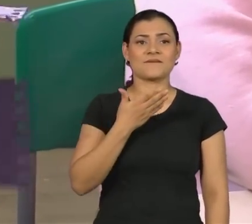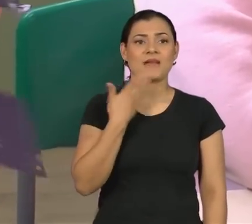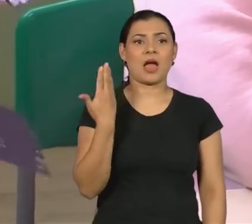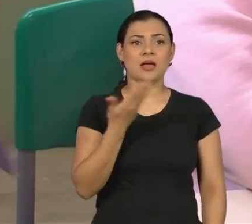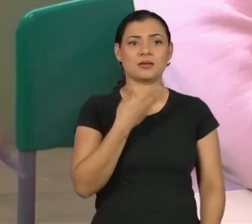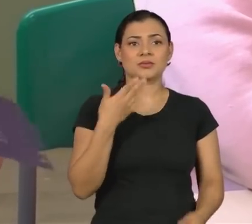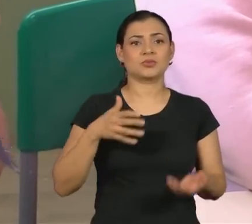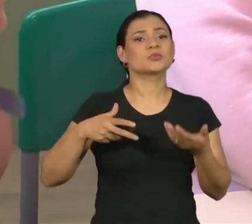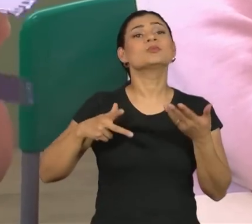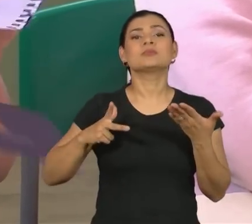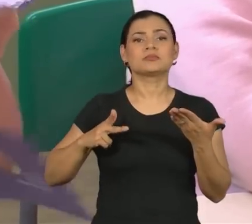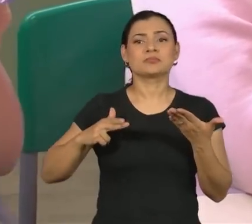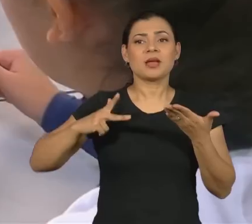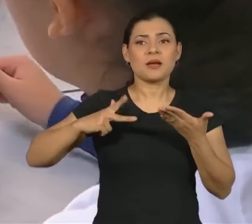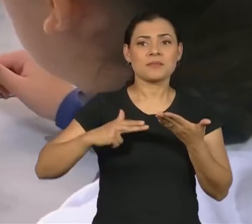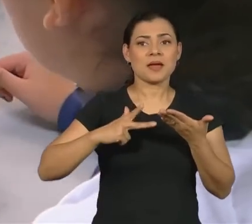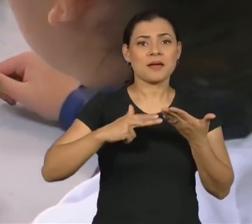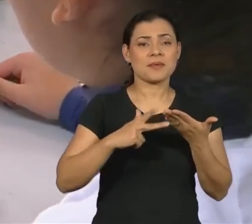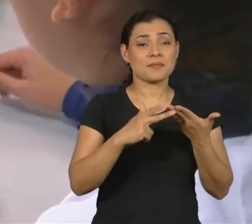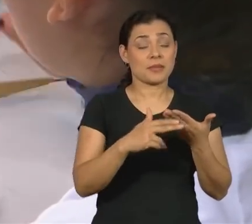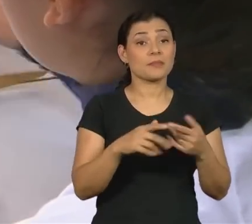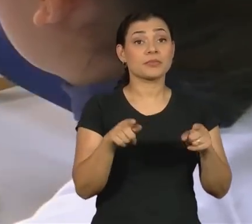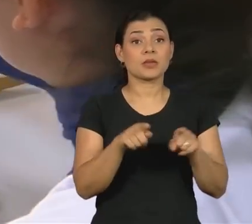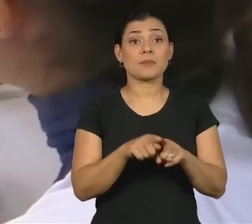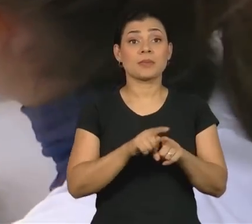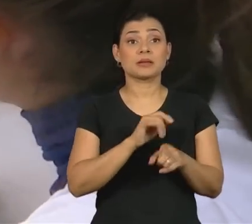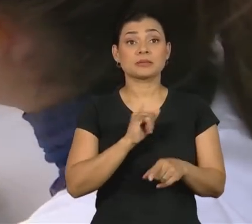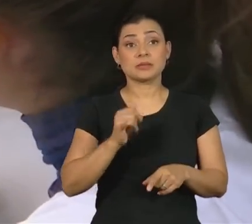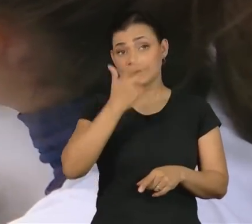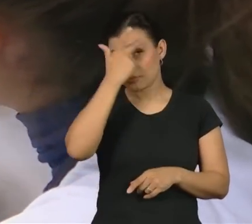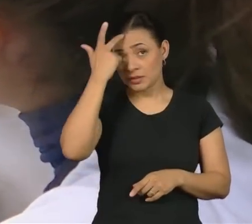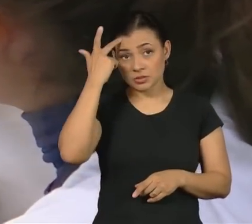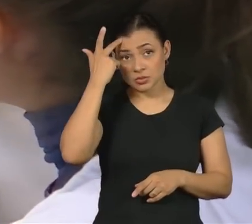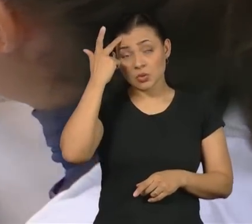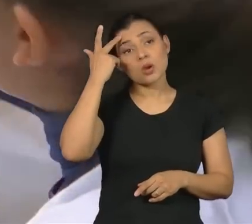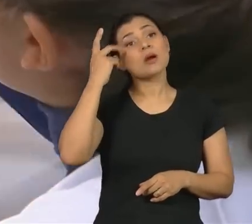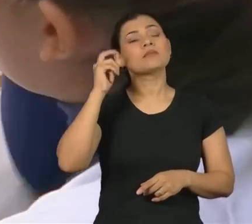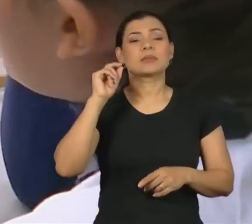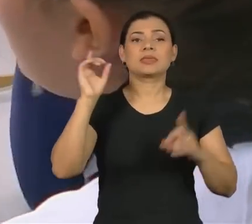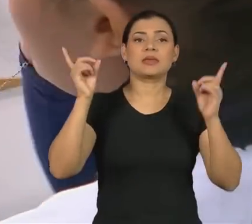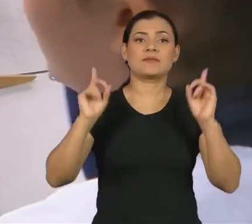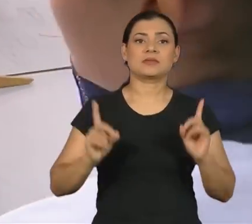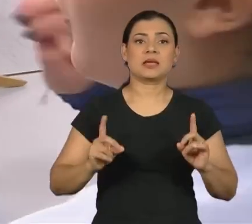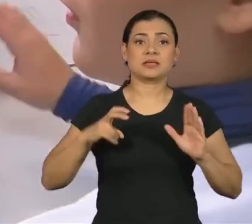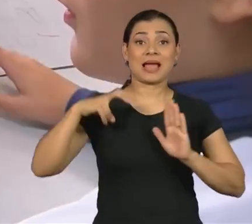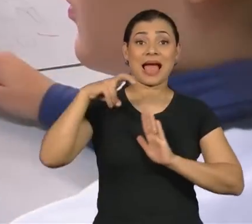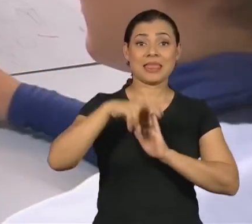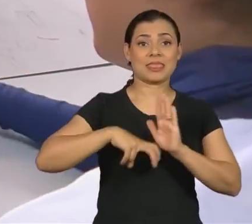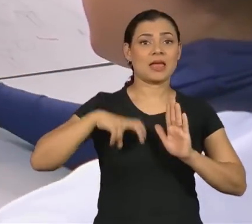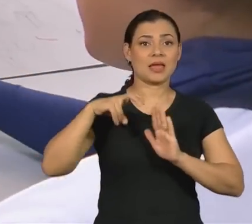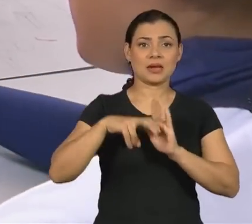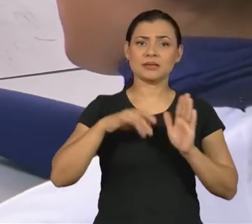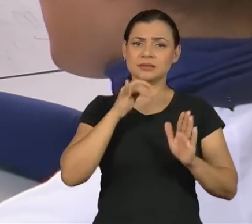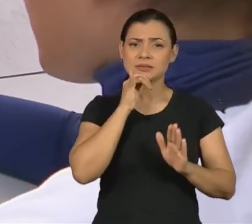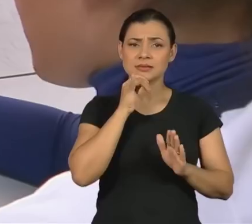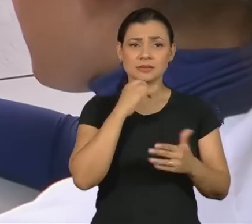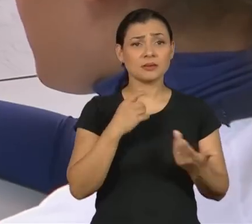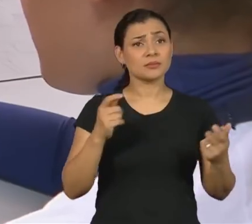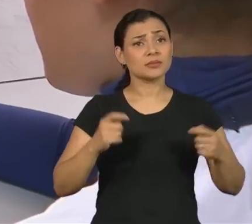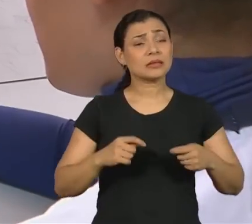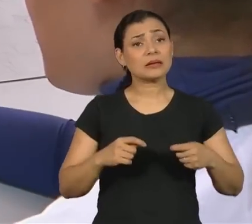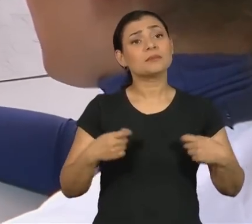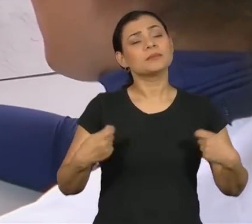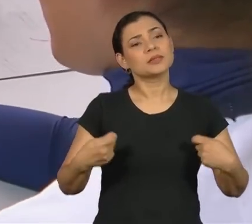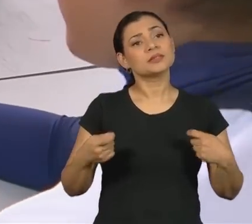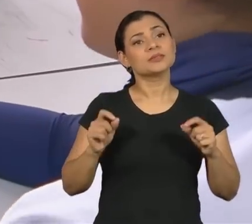né, o corte. Quando a gente tem um estudante com deficiência física, se ele for cadeirante, pode ser necessário